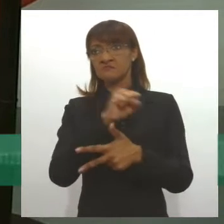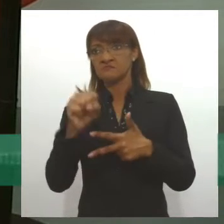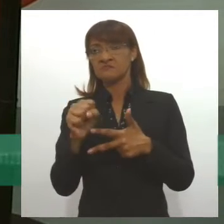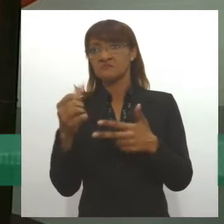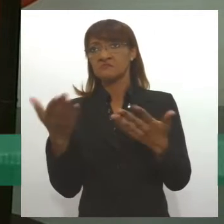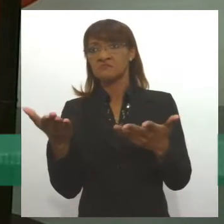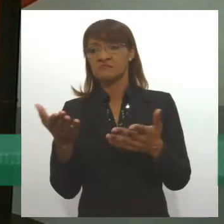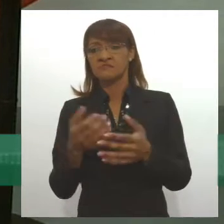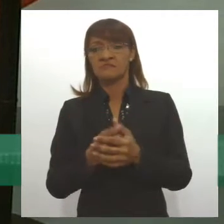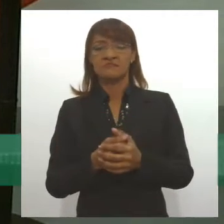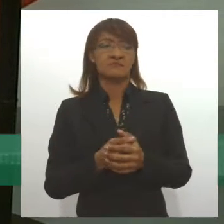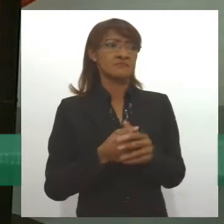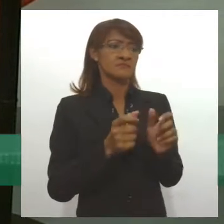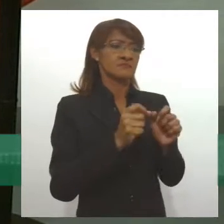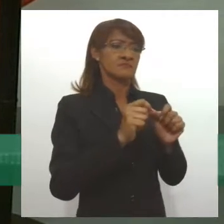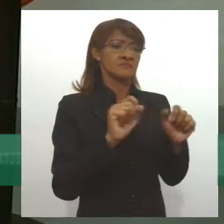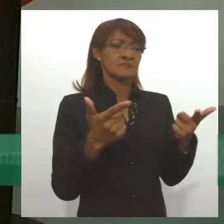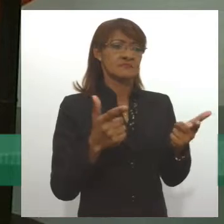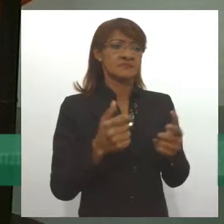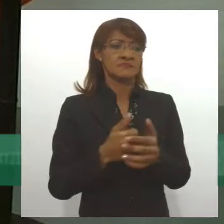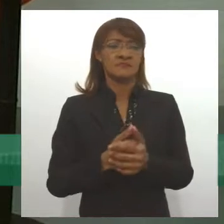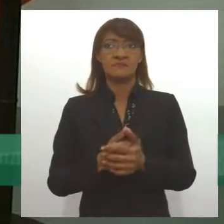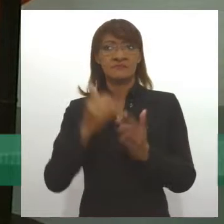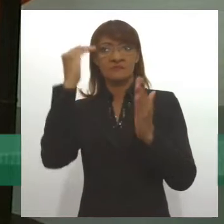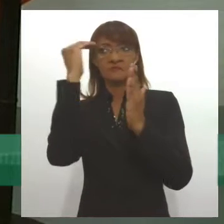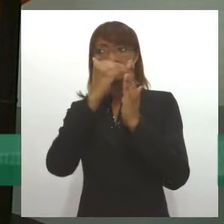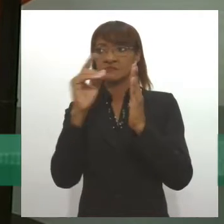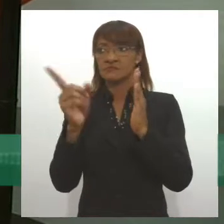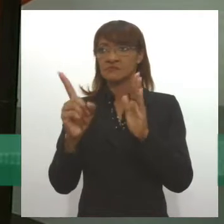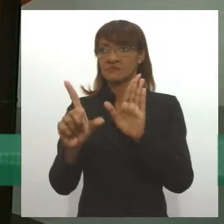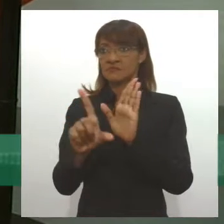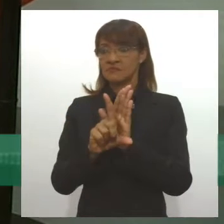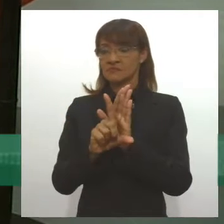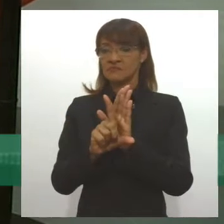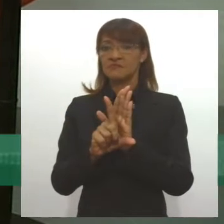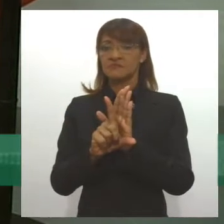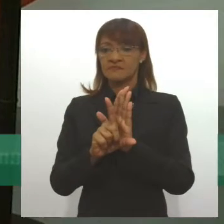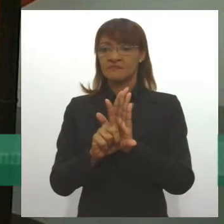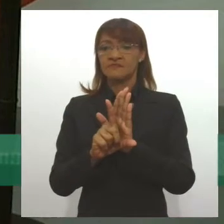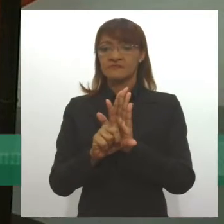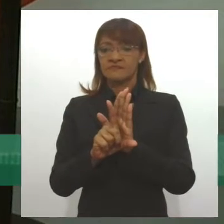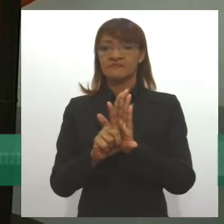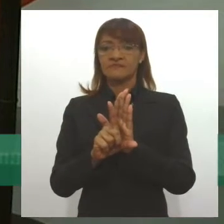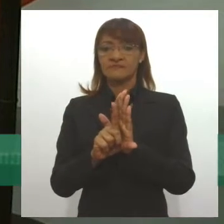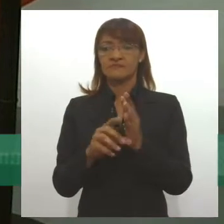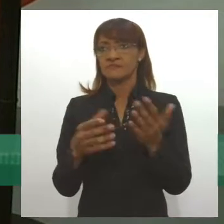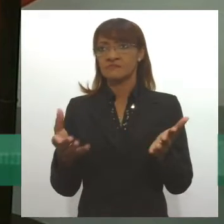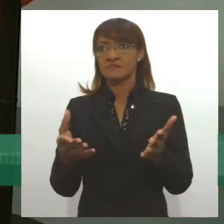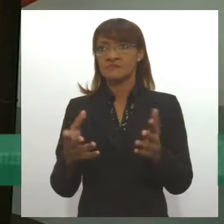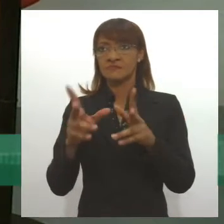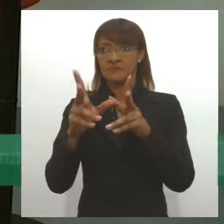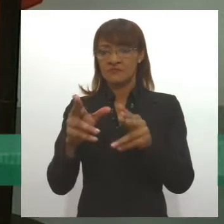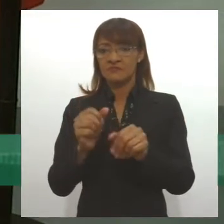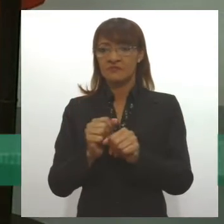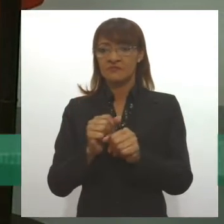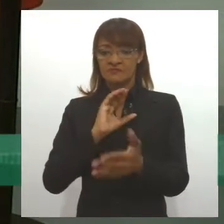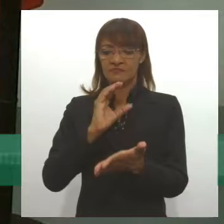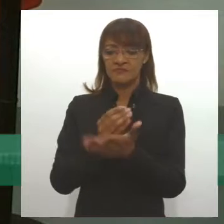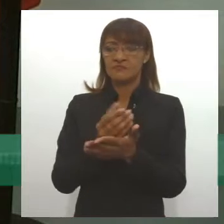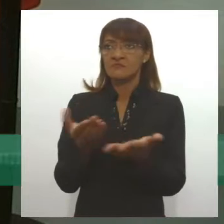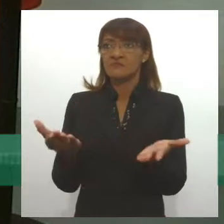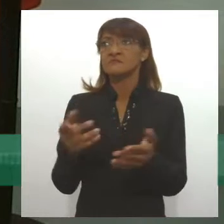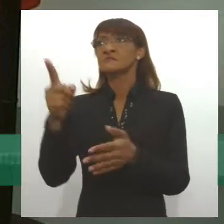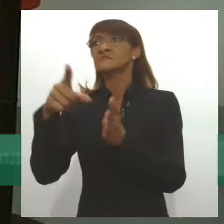Não, claro, quem não cumprir a lei estará cometendo crime. Porque antes não existiam